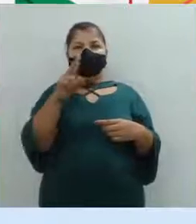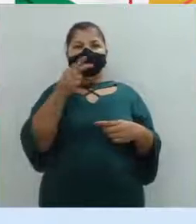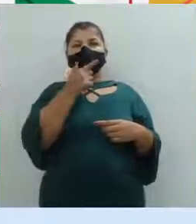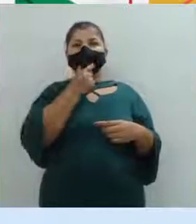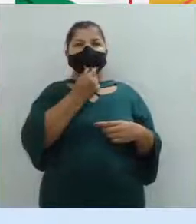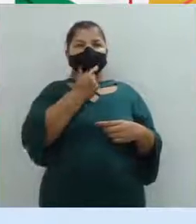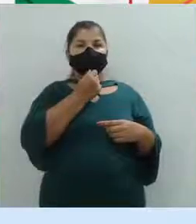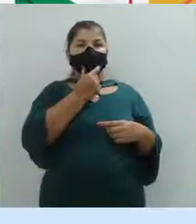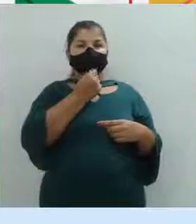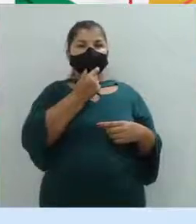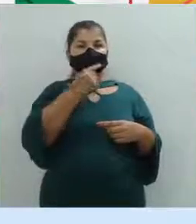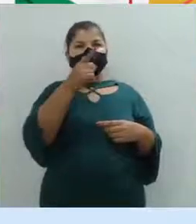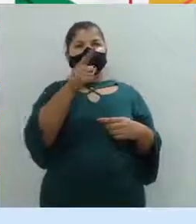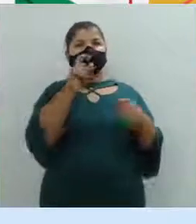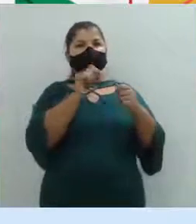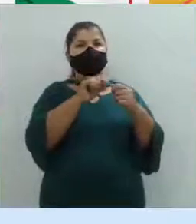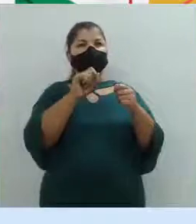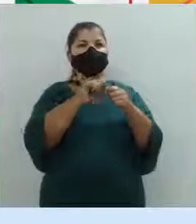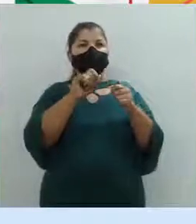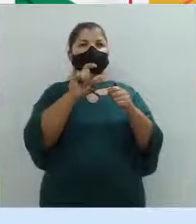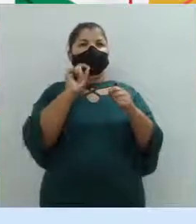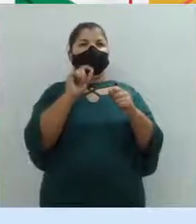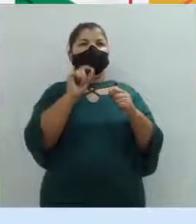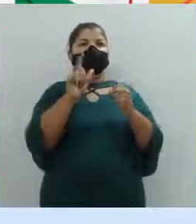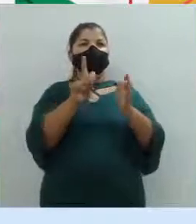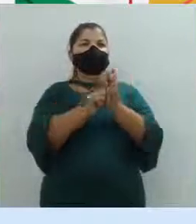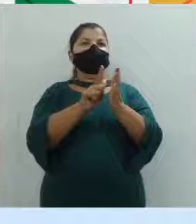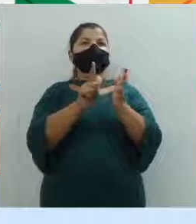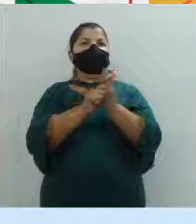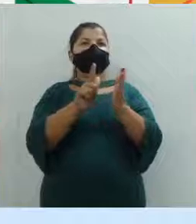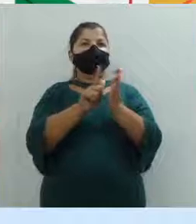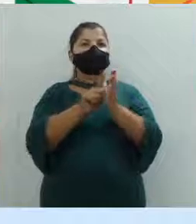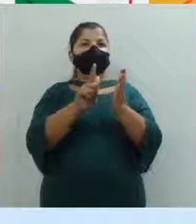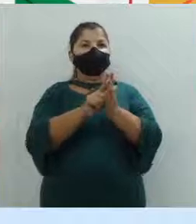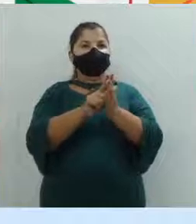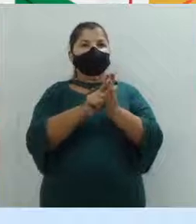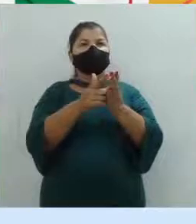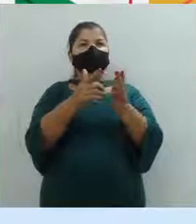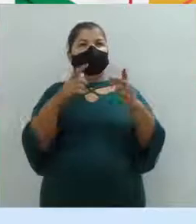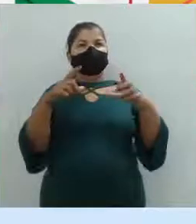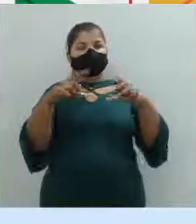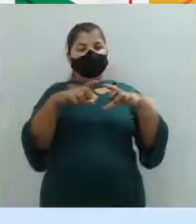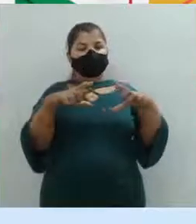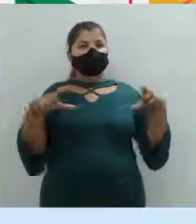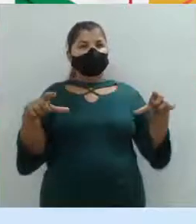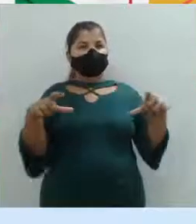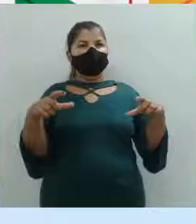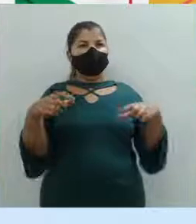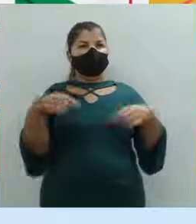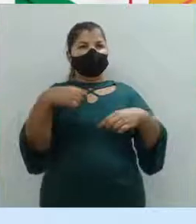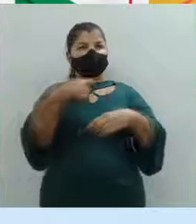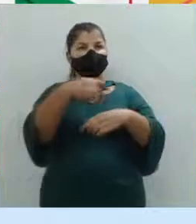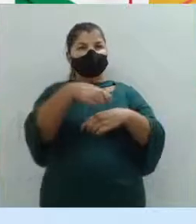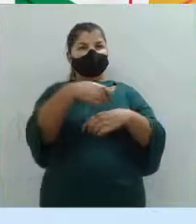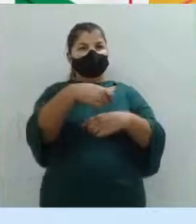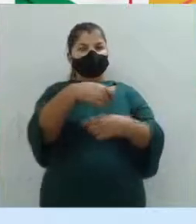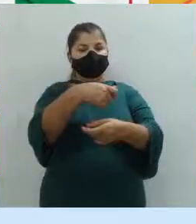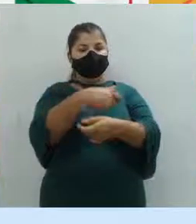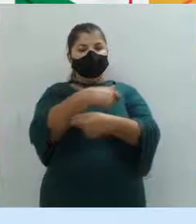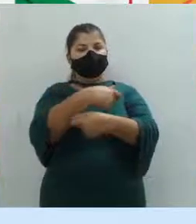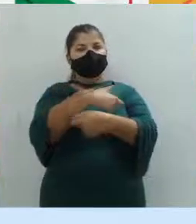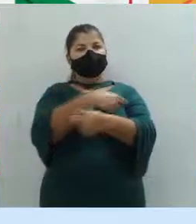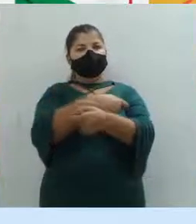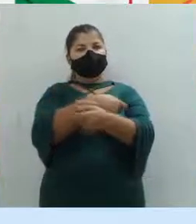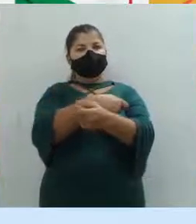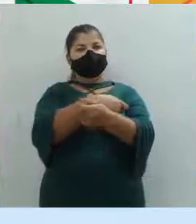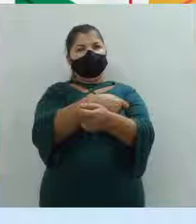obra, ela retrata uma folha de papel a partir da qual, de pulsos que permanecem planos na página. Percebam